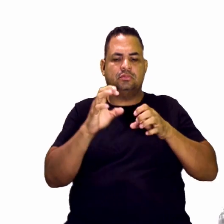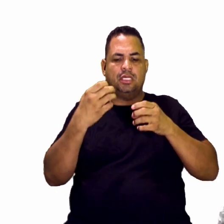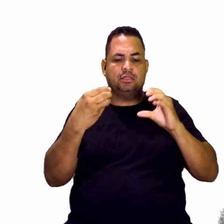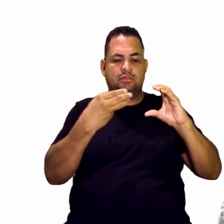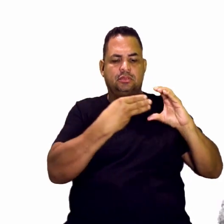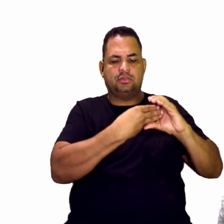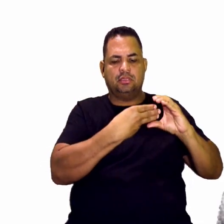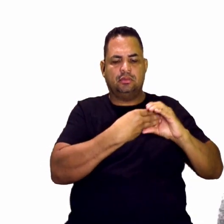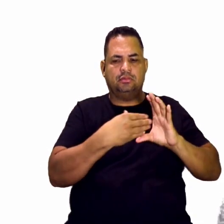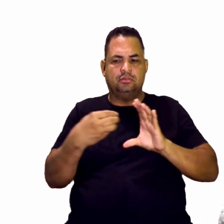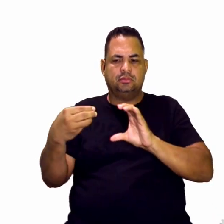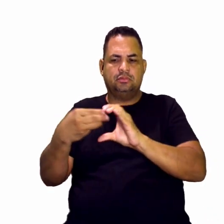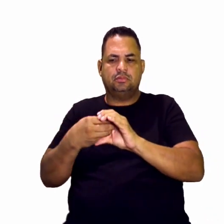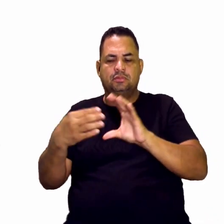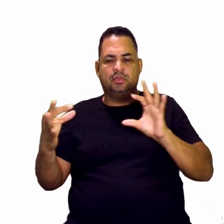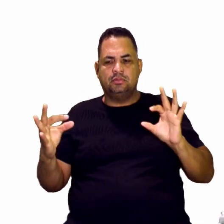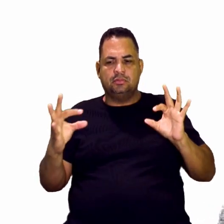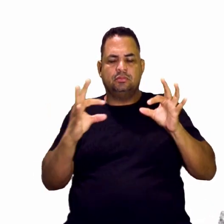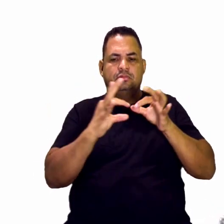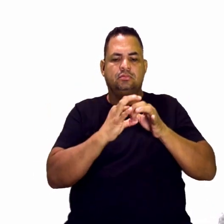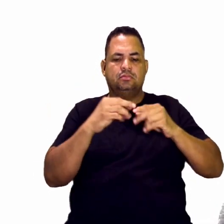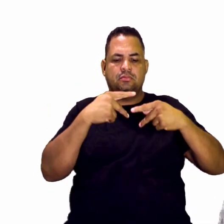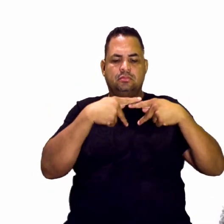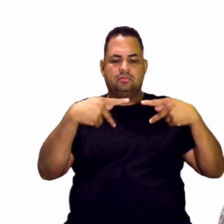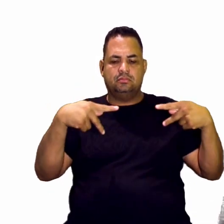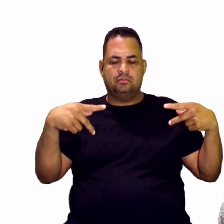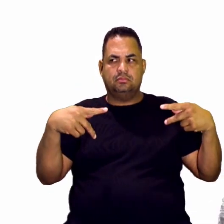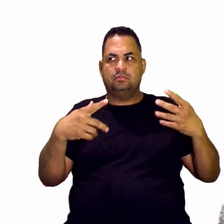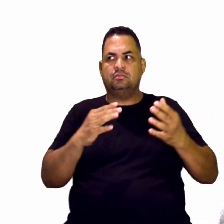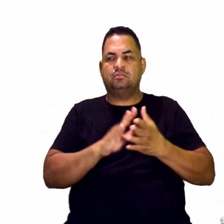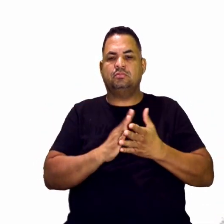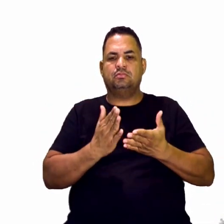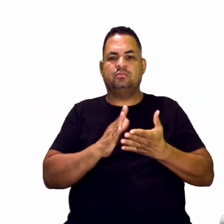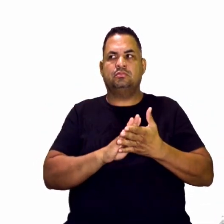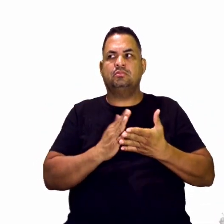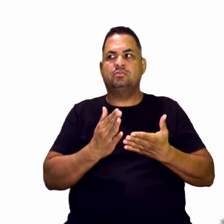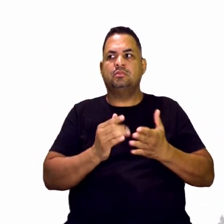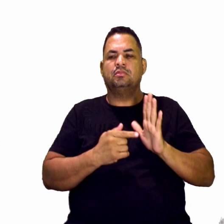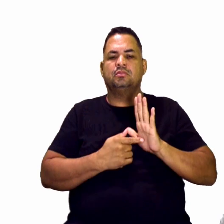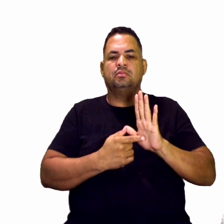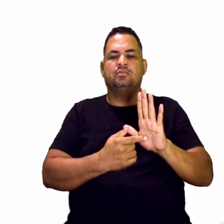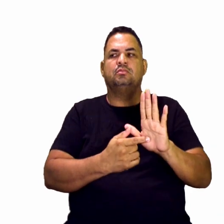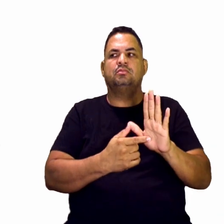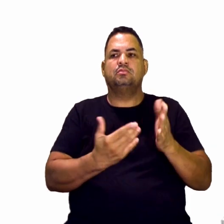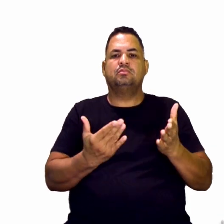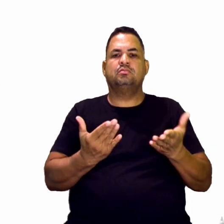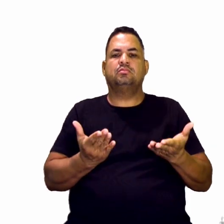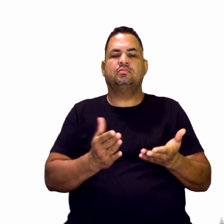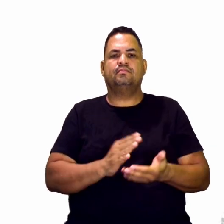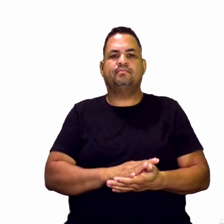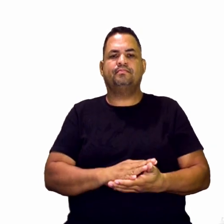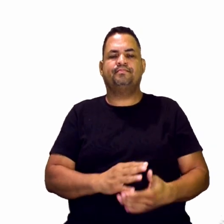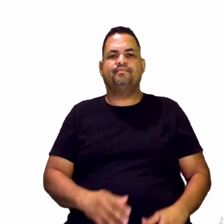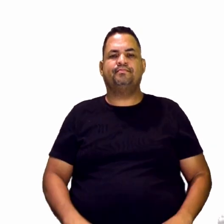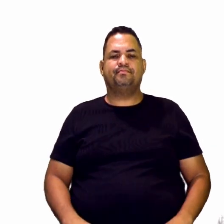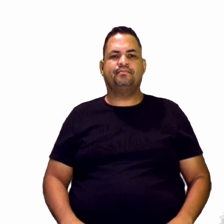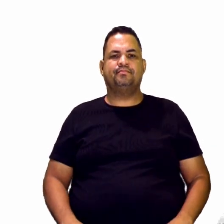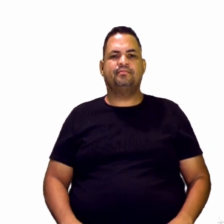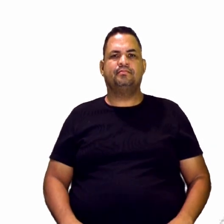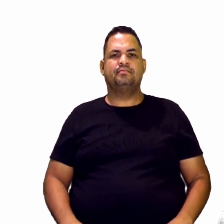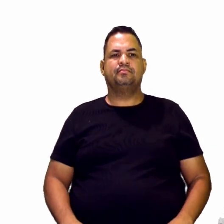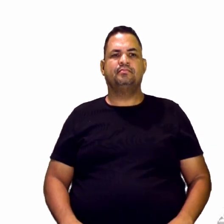essas proteínas também vão servir para quê? Para sinalizar de repente,